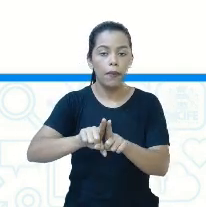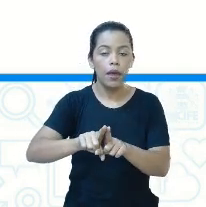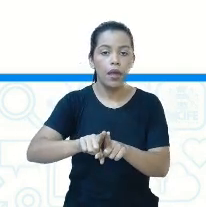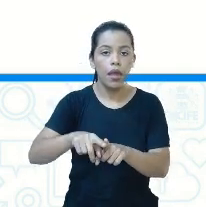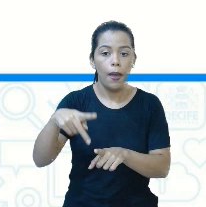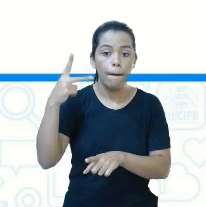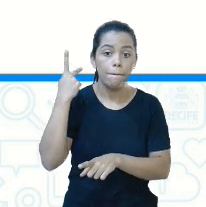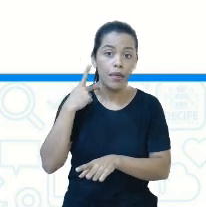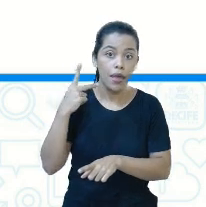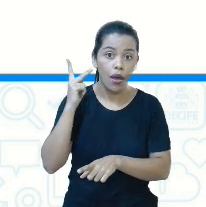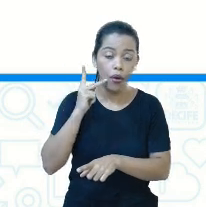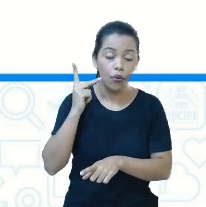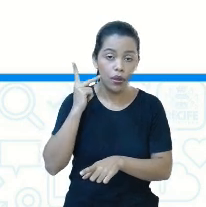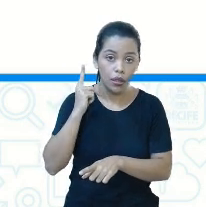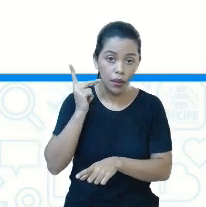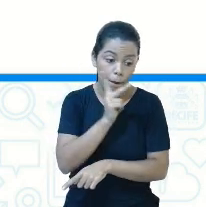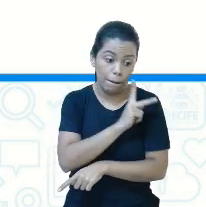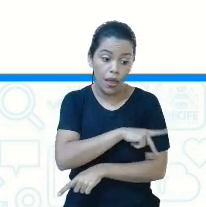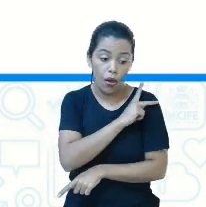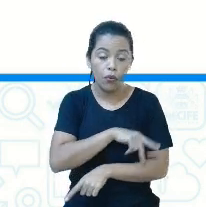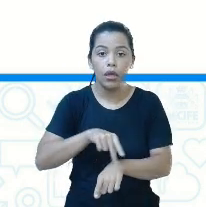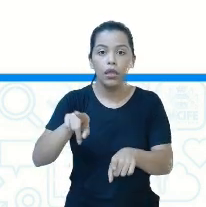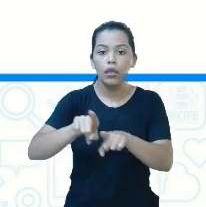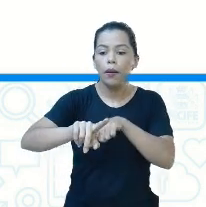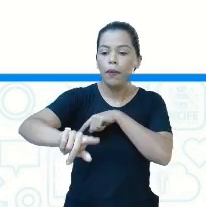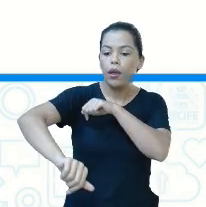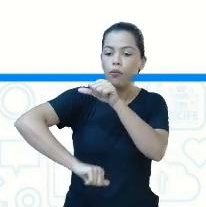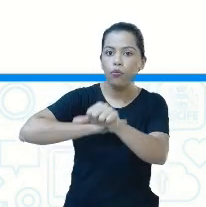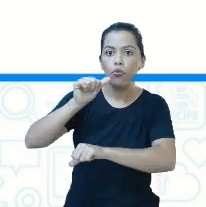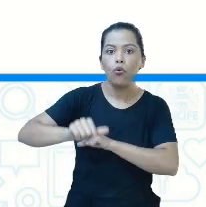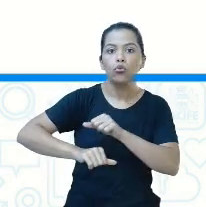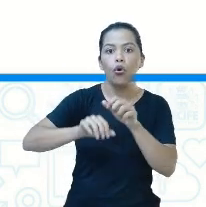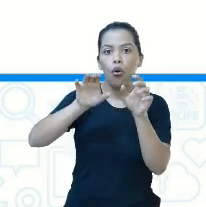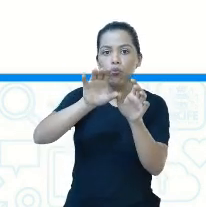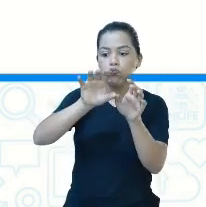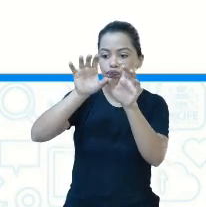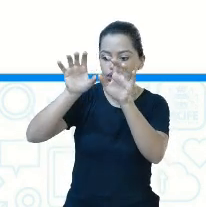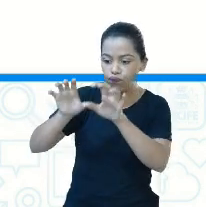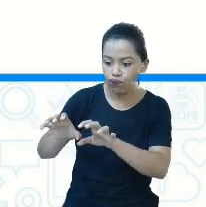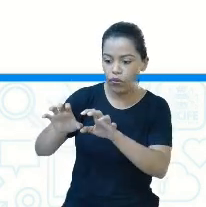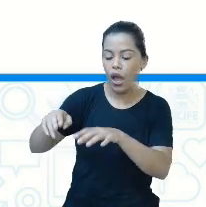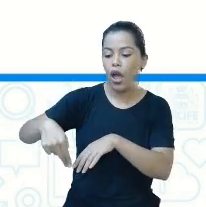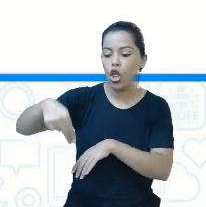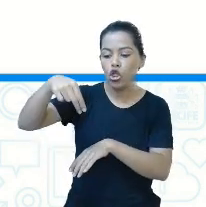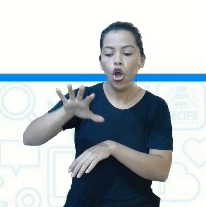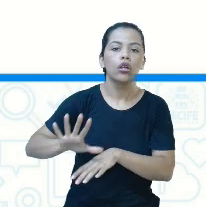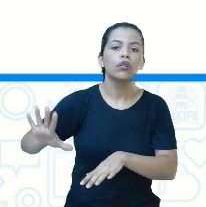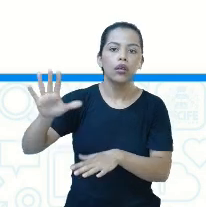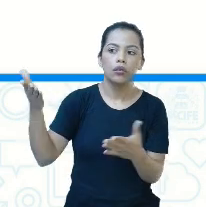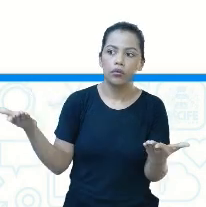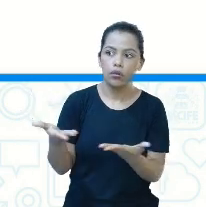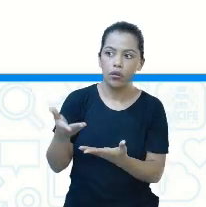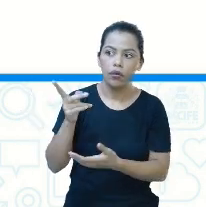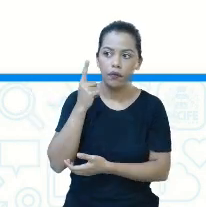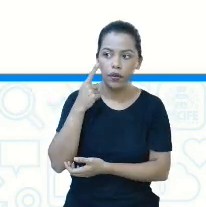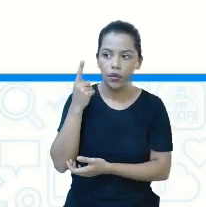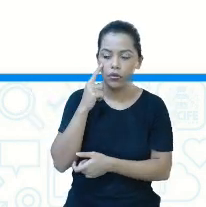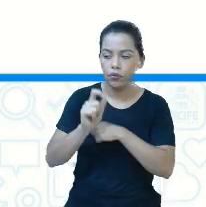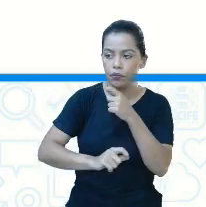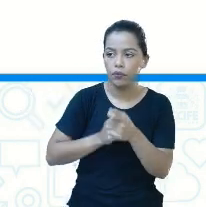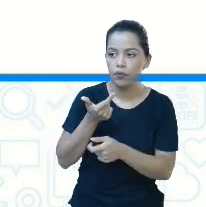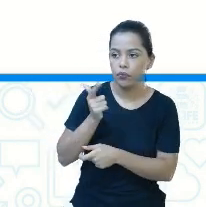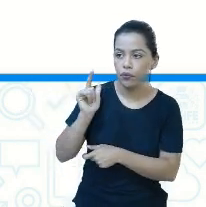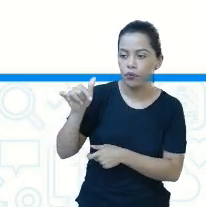anos 40 ou em 1940, passaram a pertencer à região nordeste. Veja aqui esse